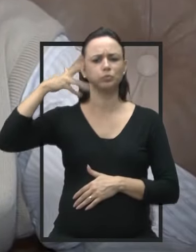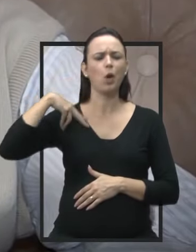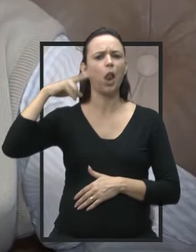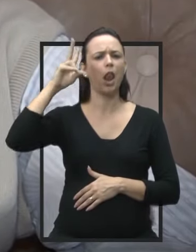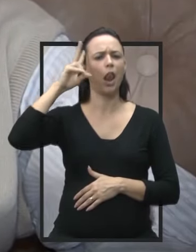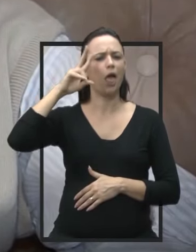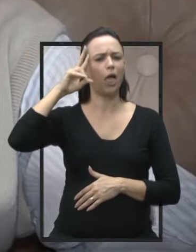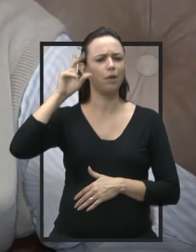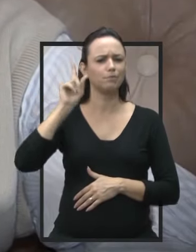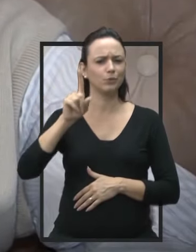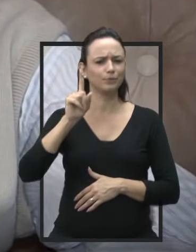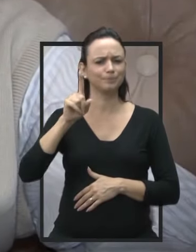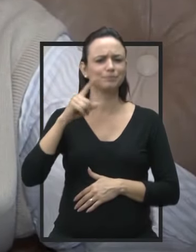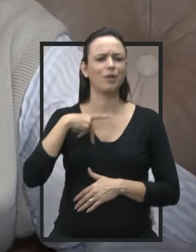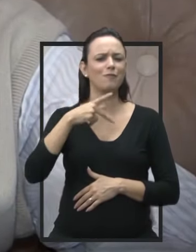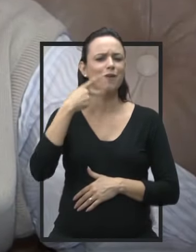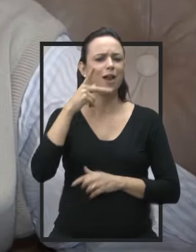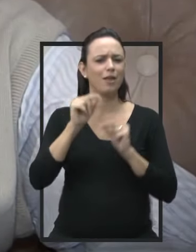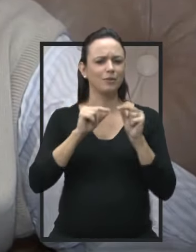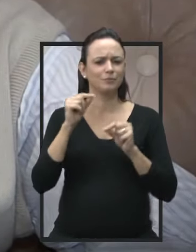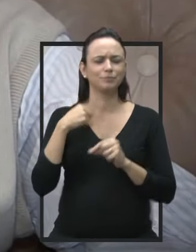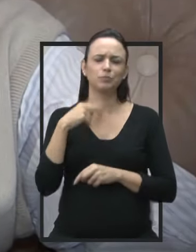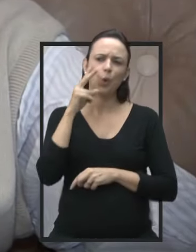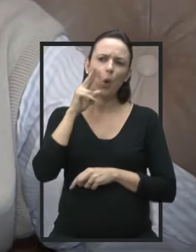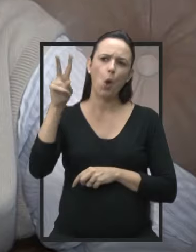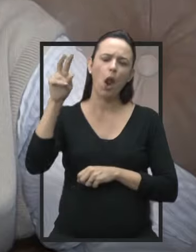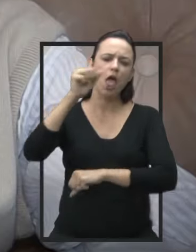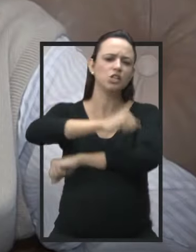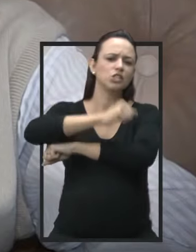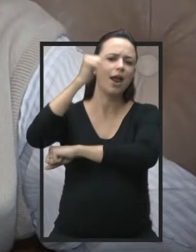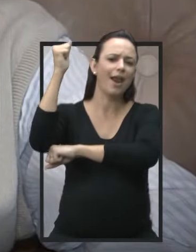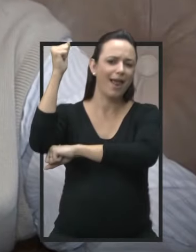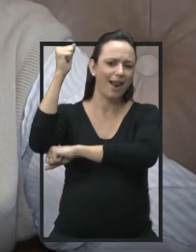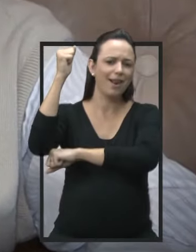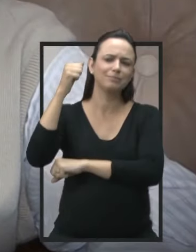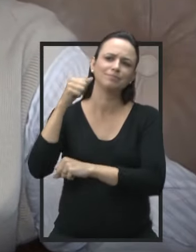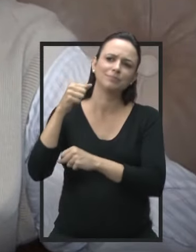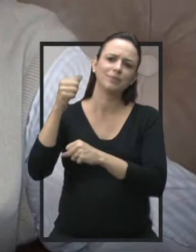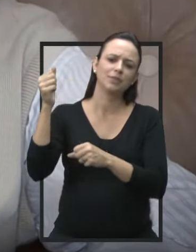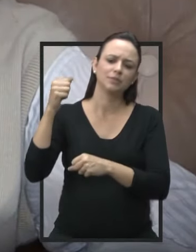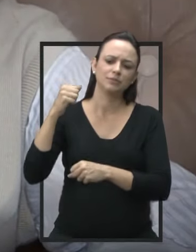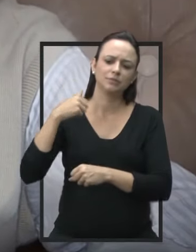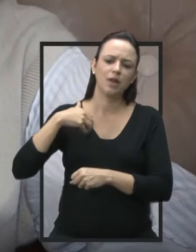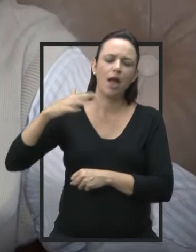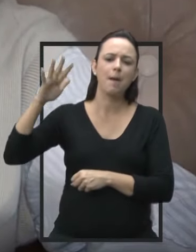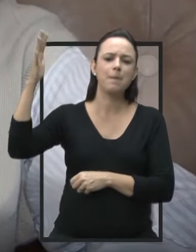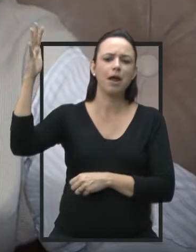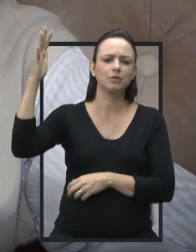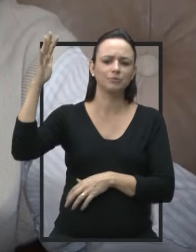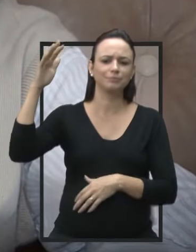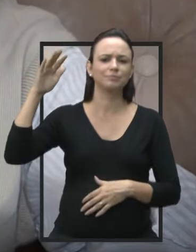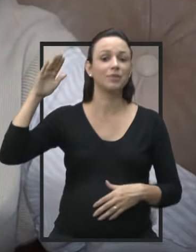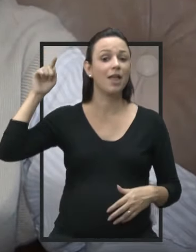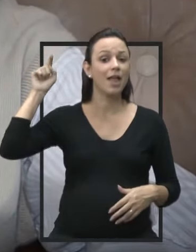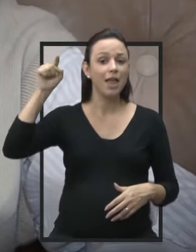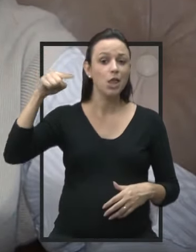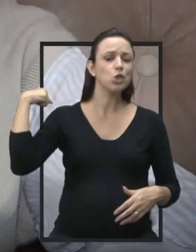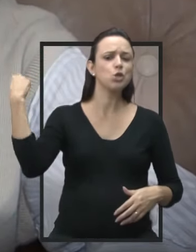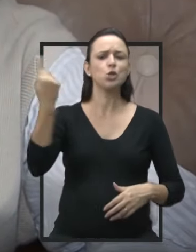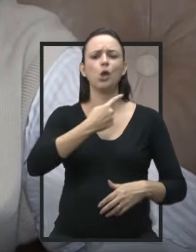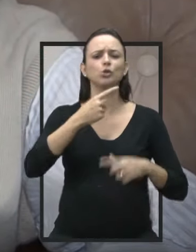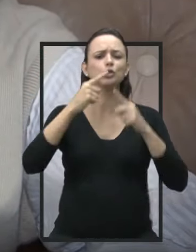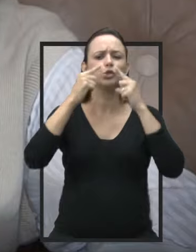falando. Eu lembro que eu olhei a janela estava aberta, eu estendi o braço e disse: esse nosso